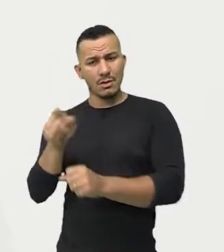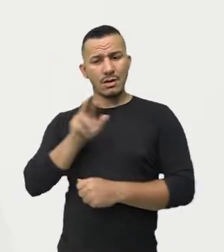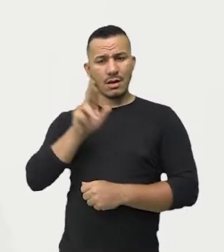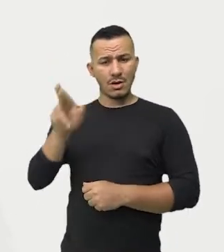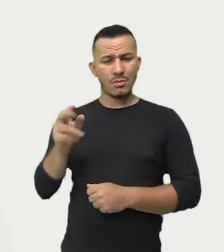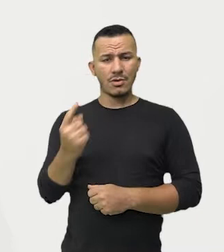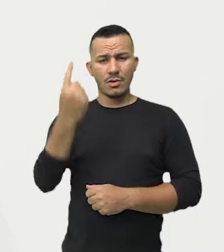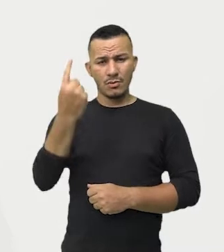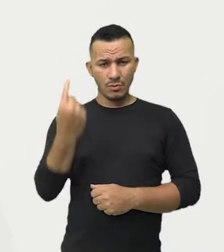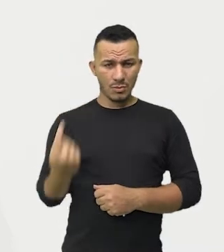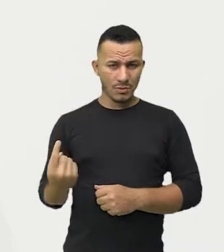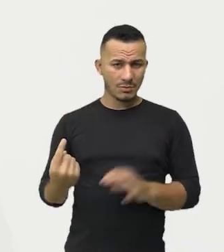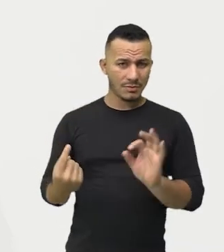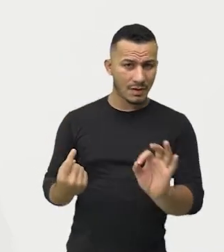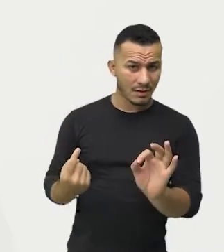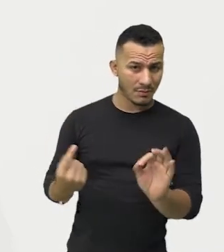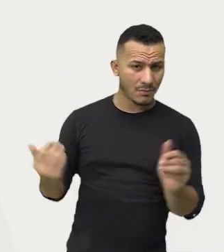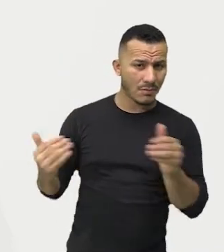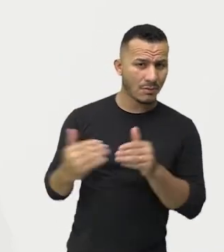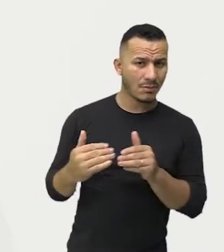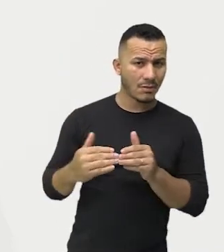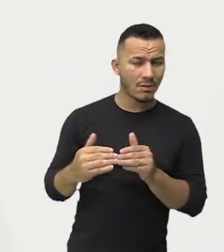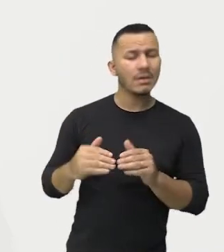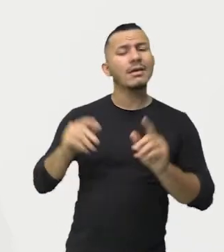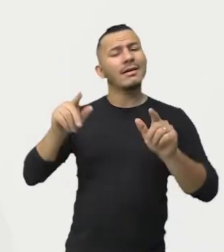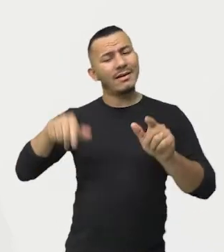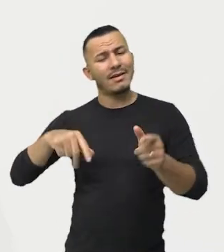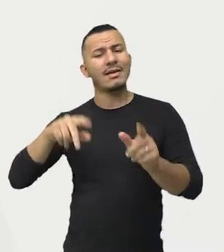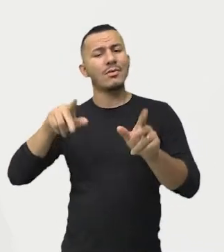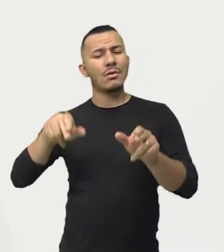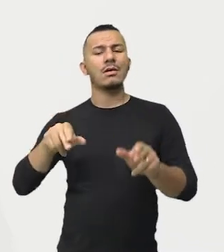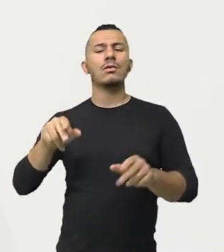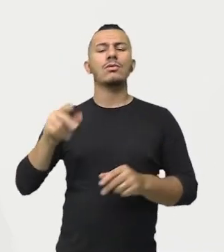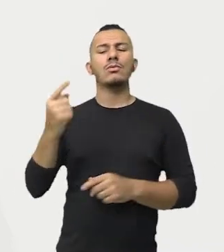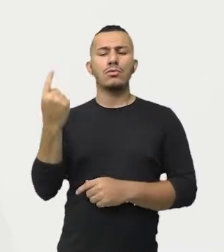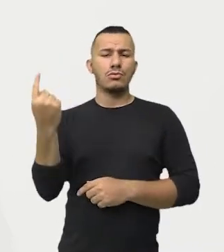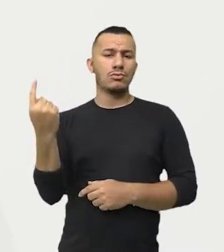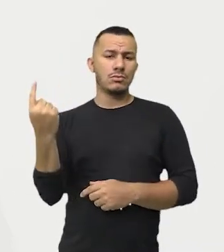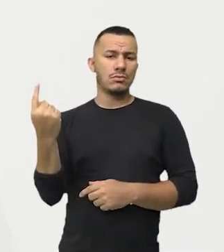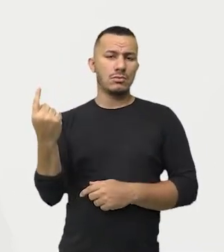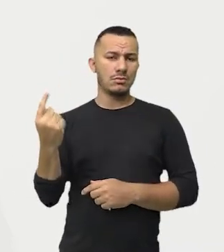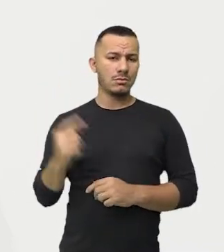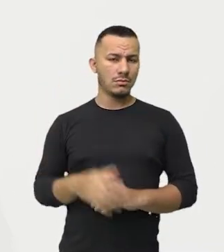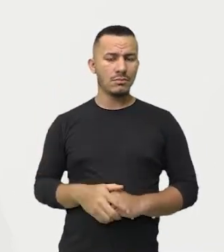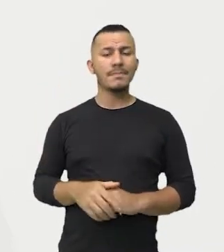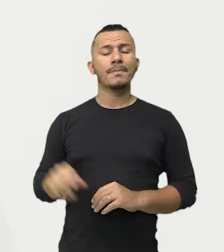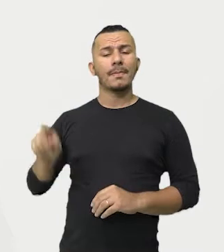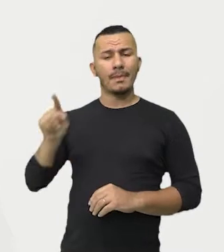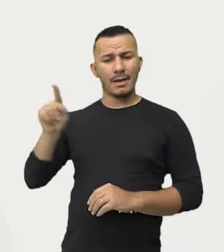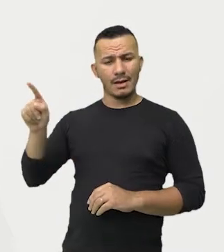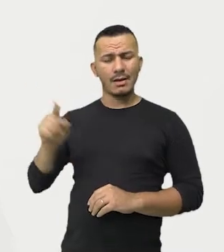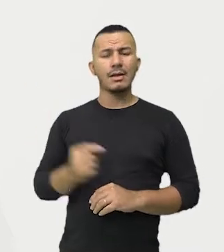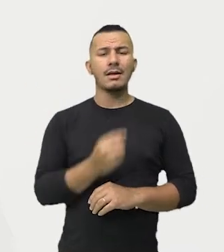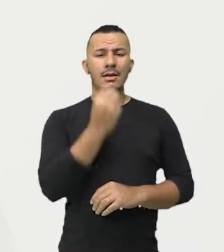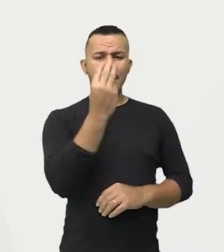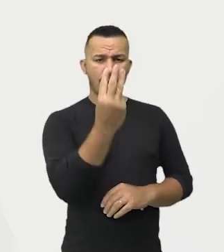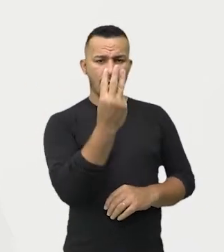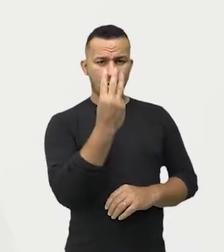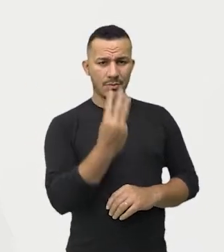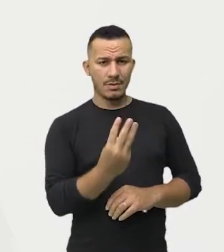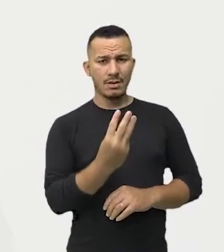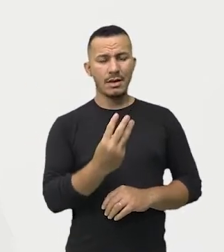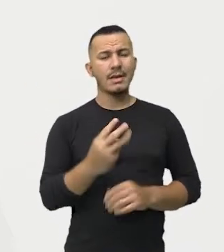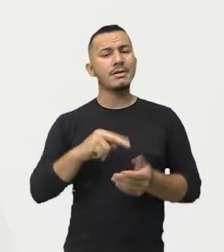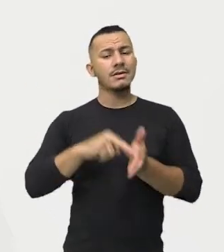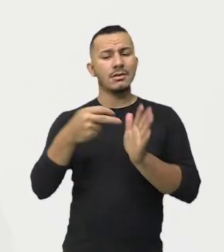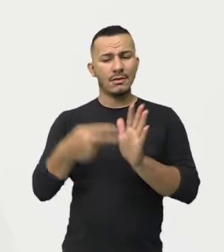vai ter 1 sobre 1? Que é a mesma coisa que a gente falar 1? Então, pessoal, falar 3 sobre 3